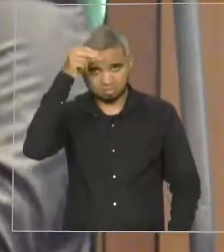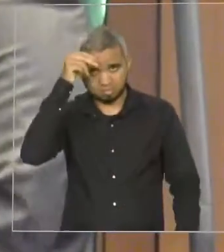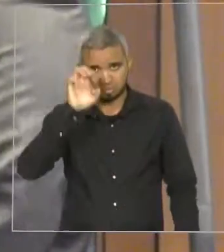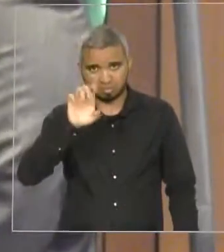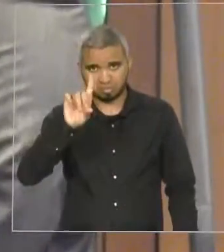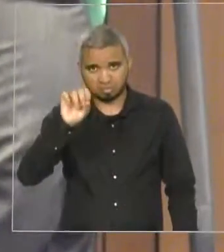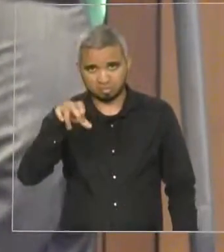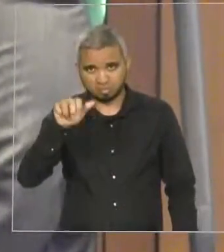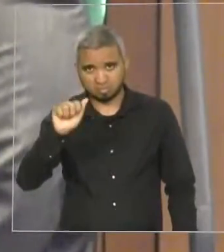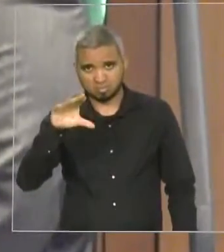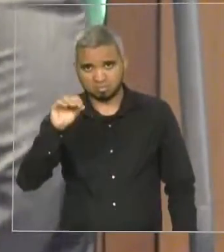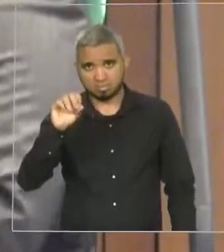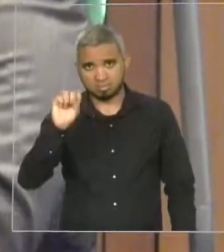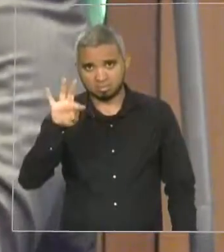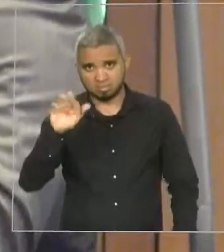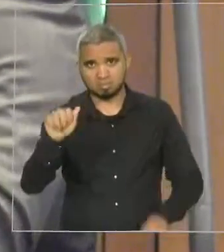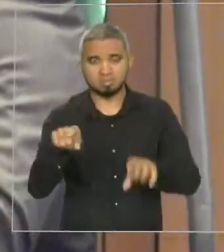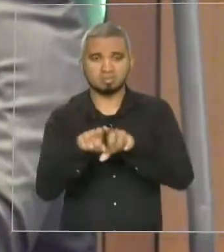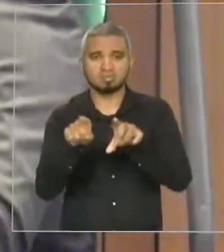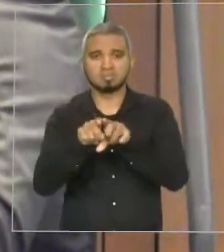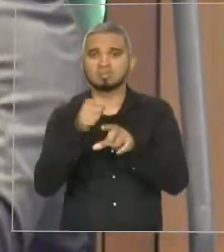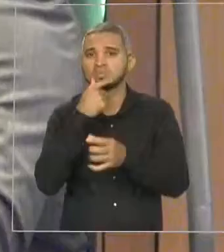esposo Totota, todos ali